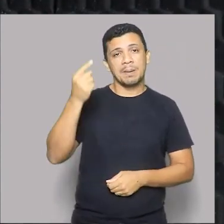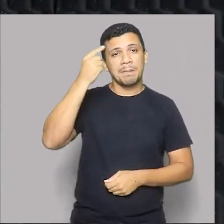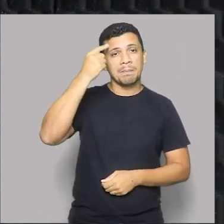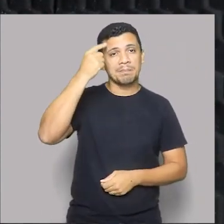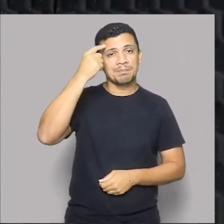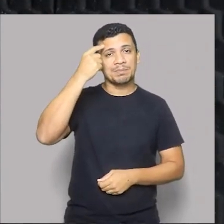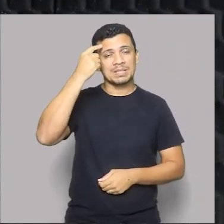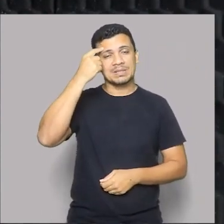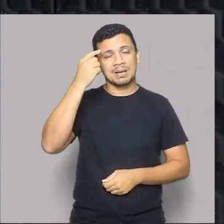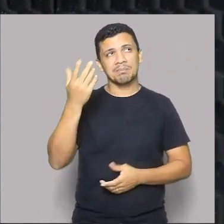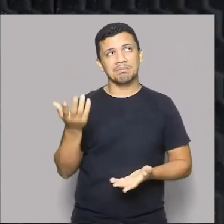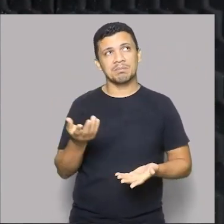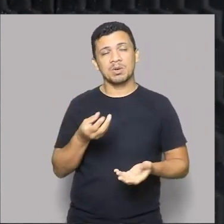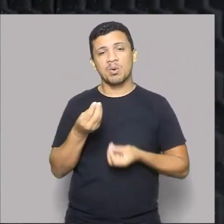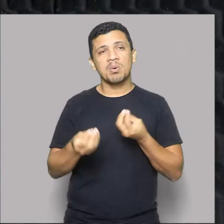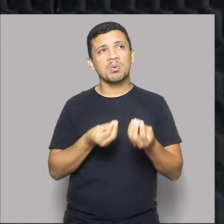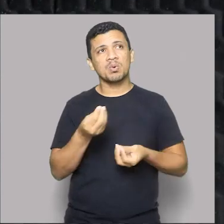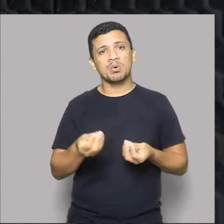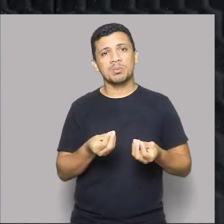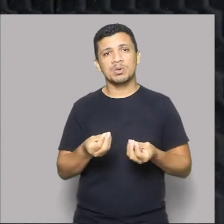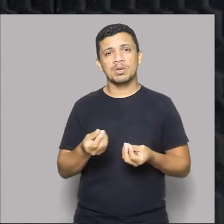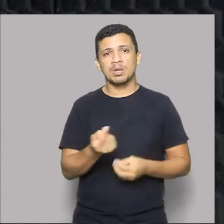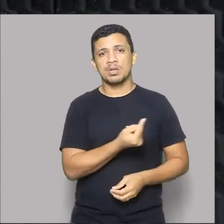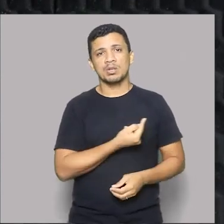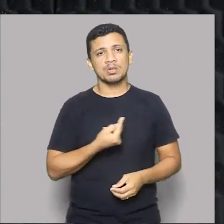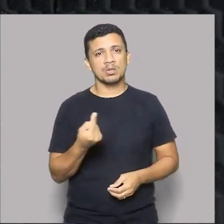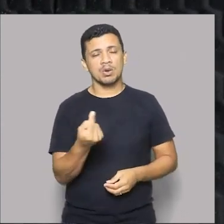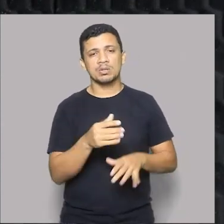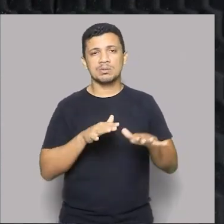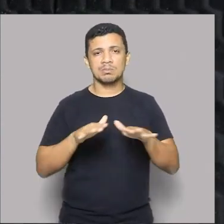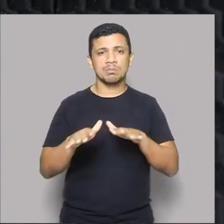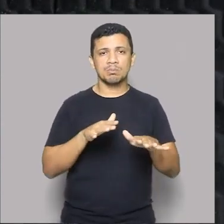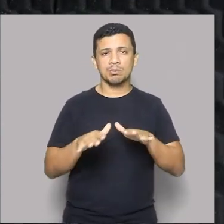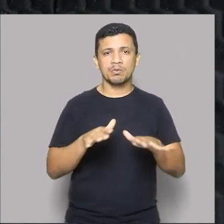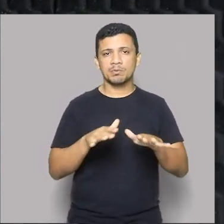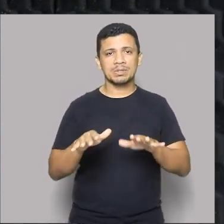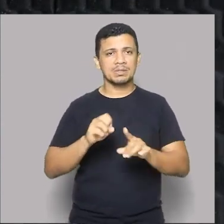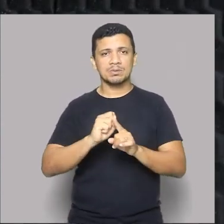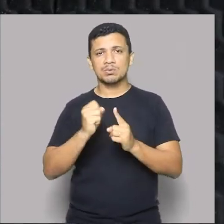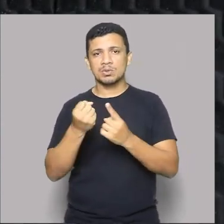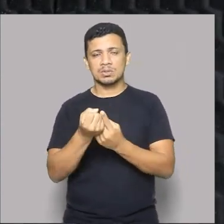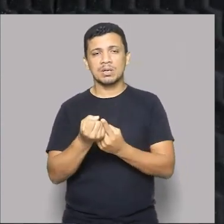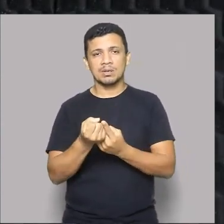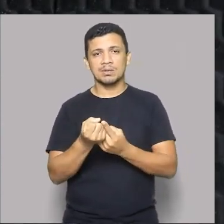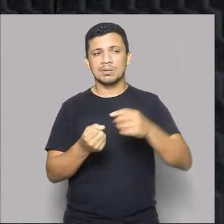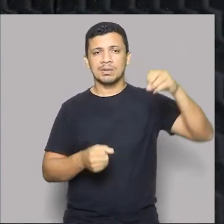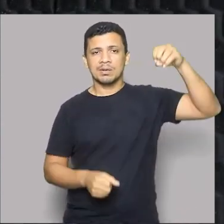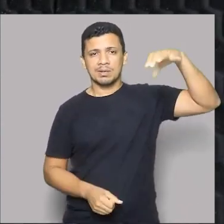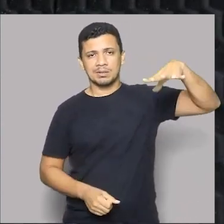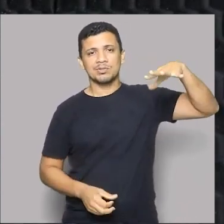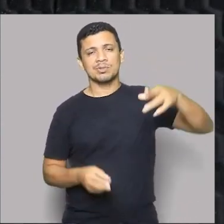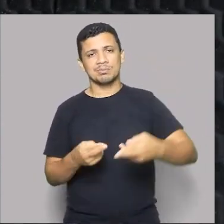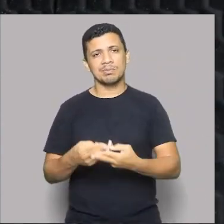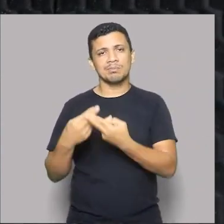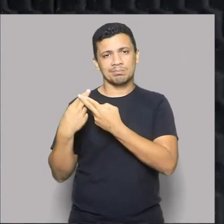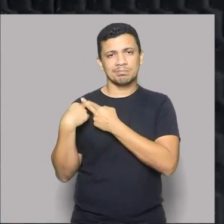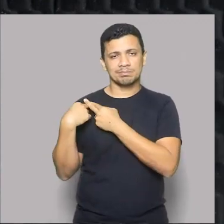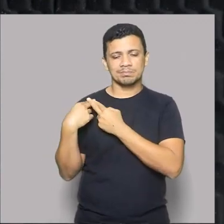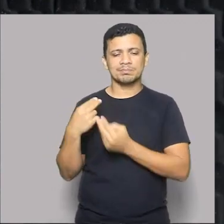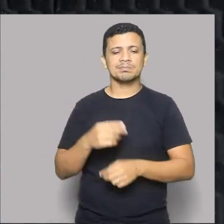maneira mais literal, a nossa movimentação social é uma movimentação de fluxos, e a energia é a grande responsável por